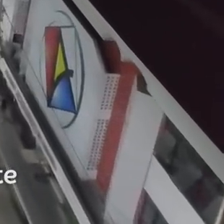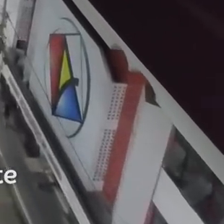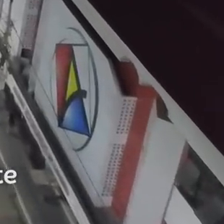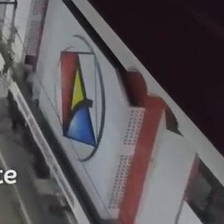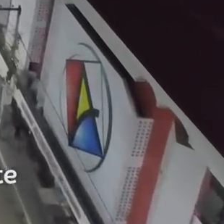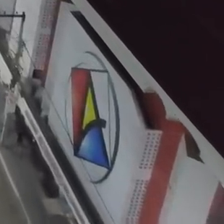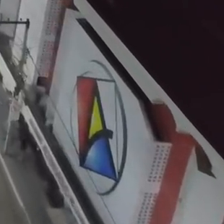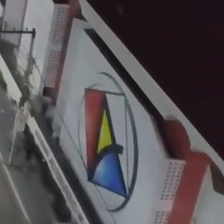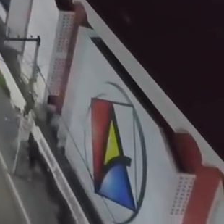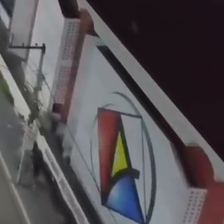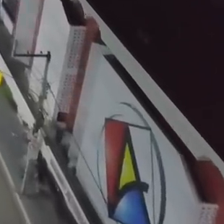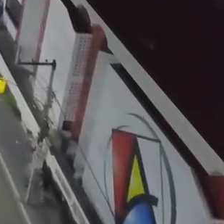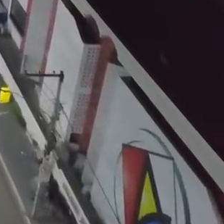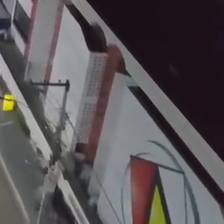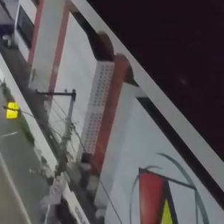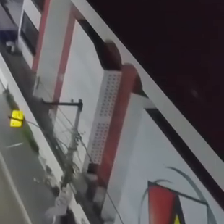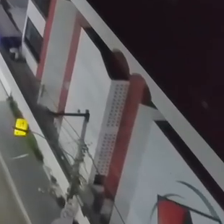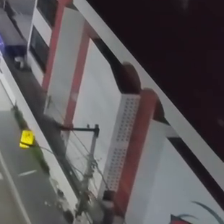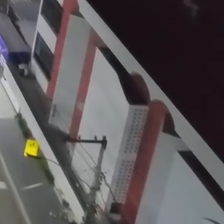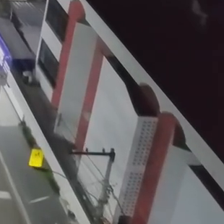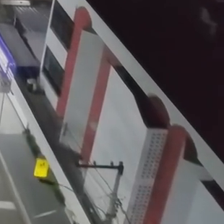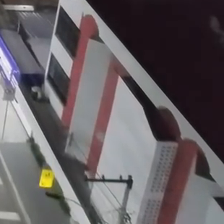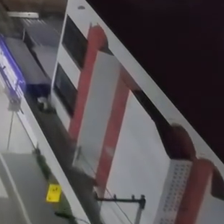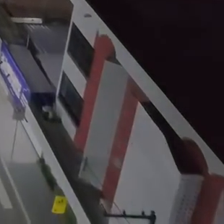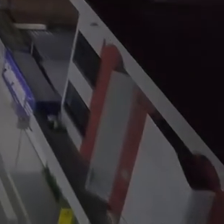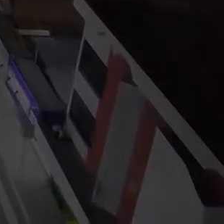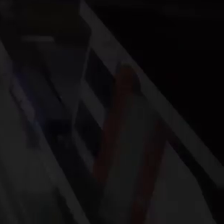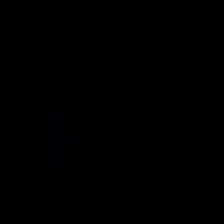levam ao presente e ao futuro que se faz agora.